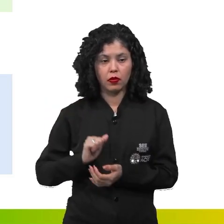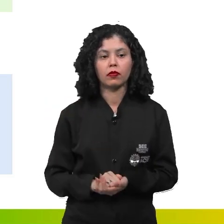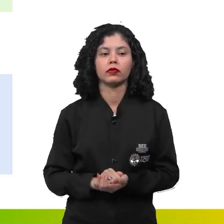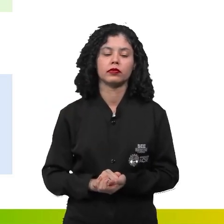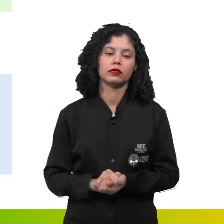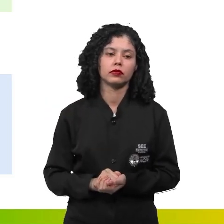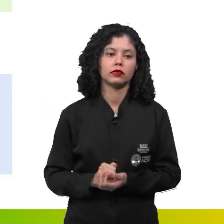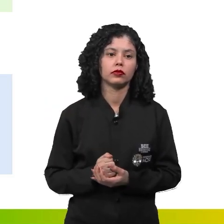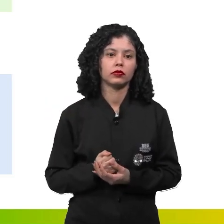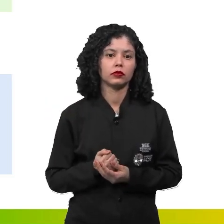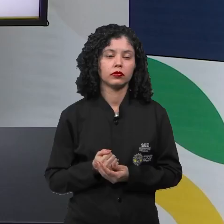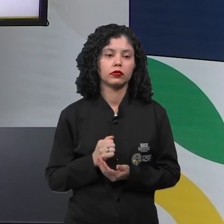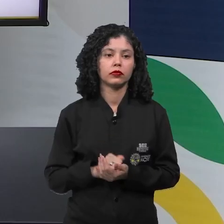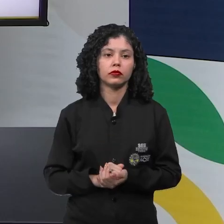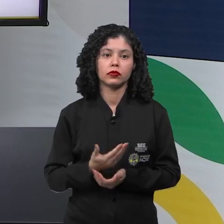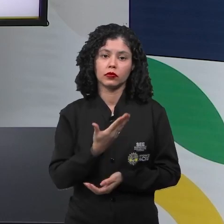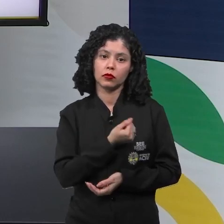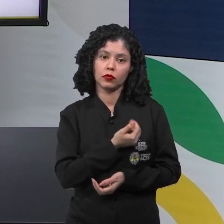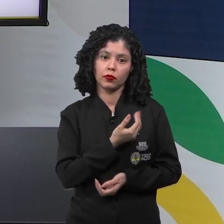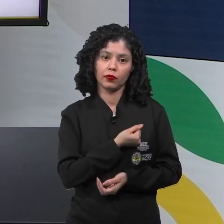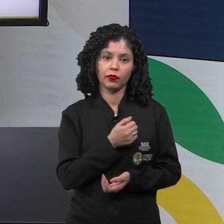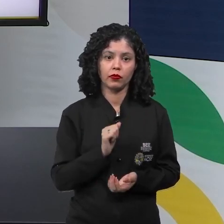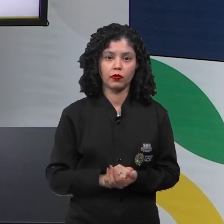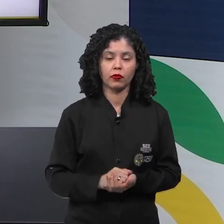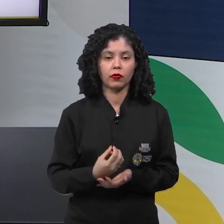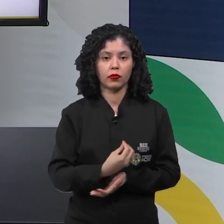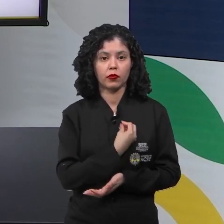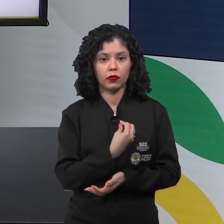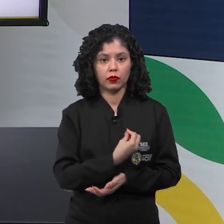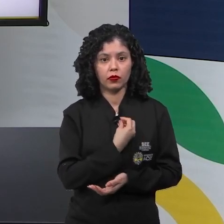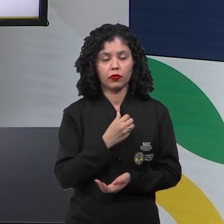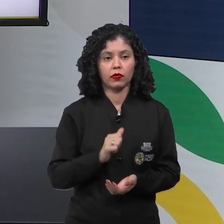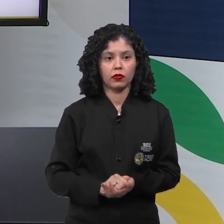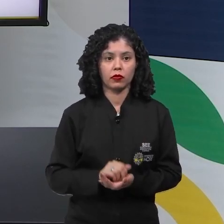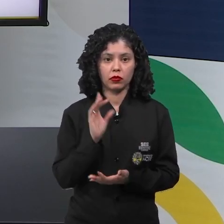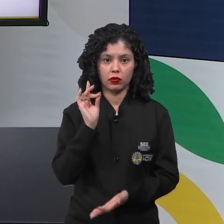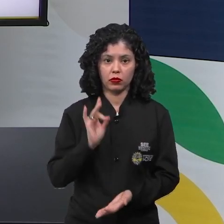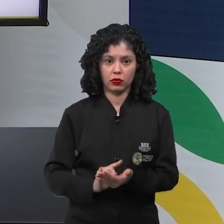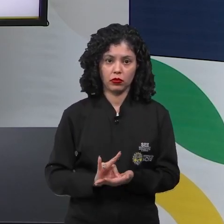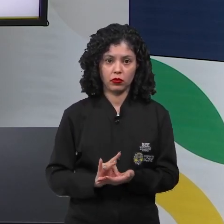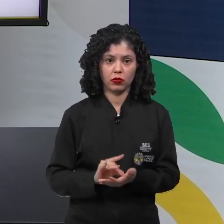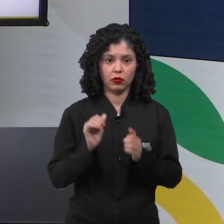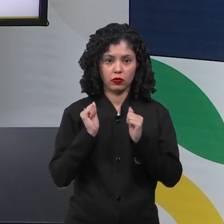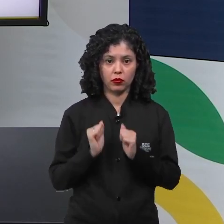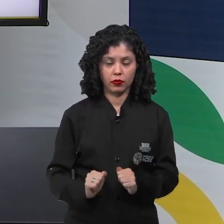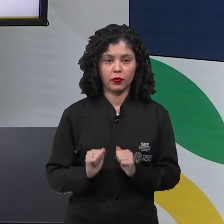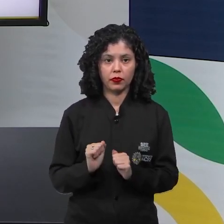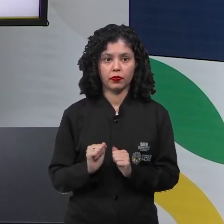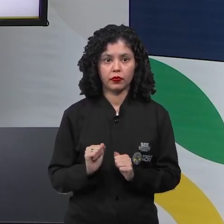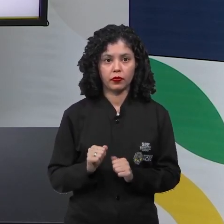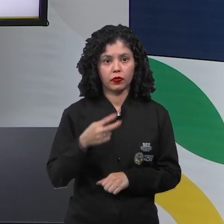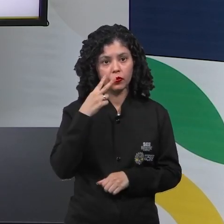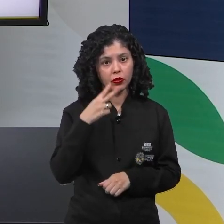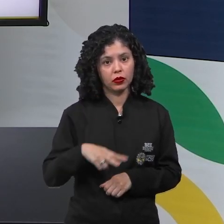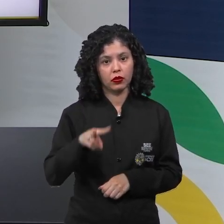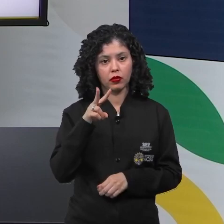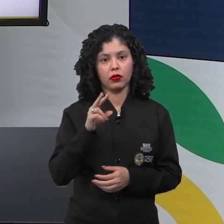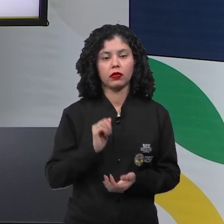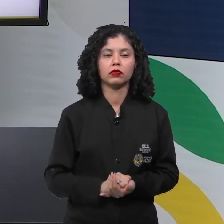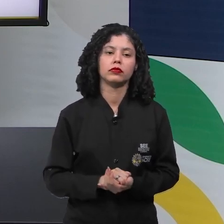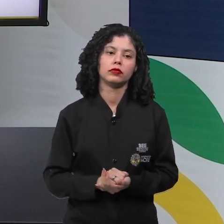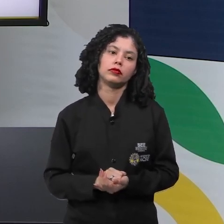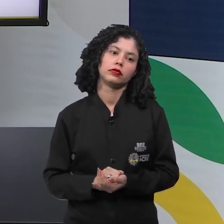os números binários, na vida real, você pode verificar a partir